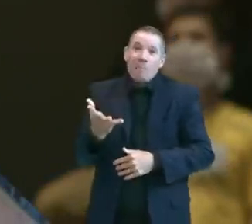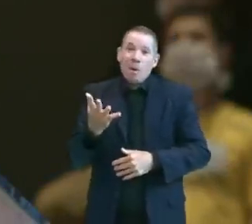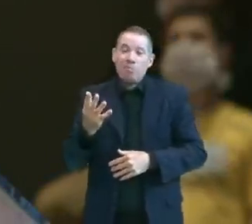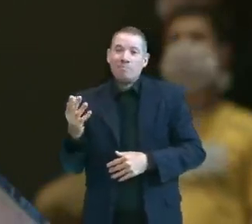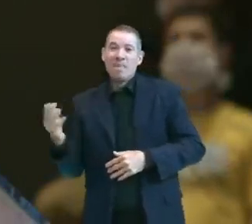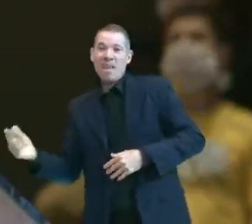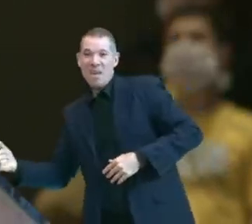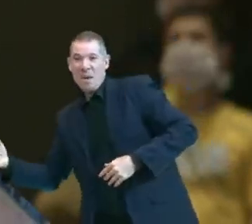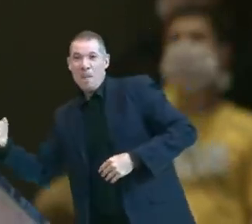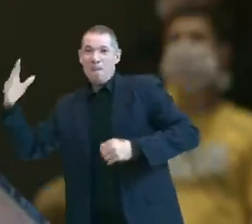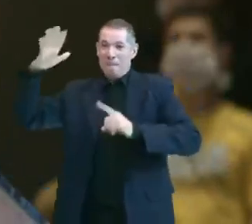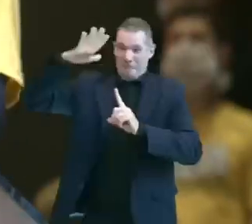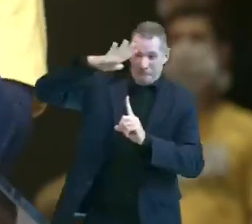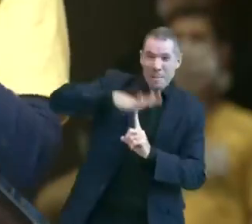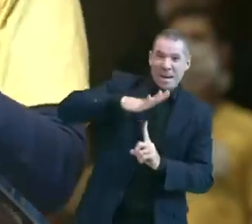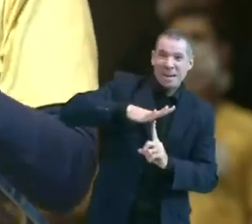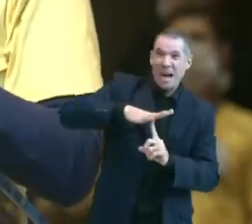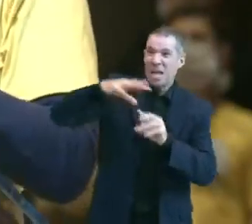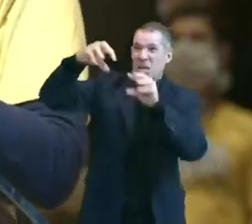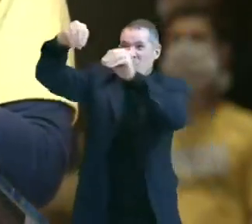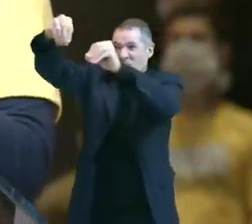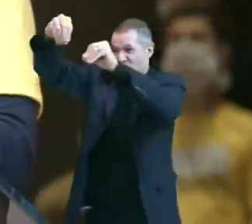Paraná, Cristolândia, Paraná. E aí eu vim.